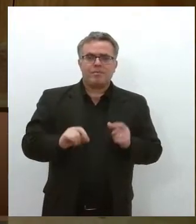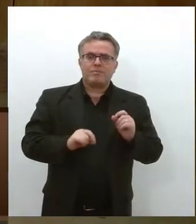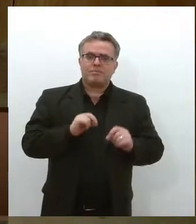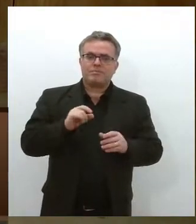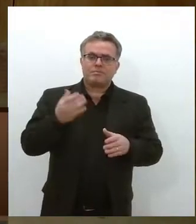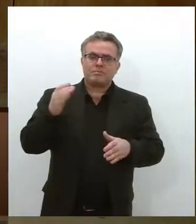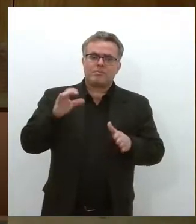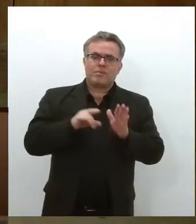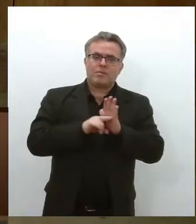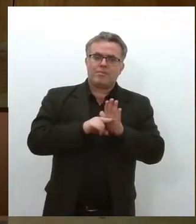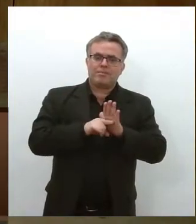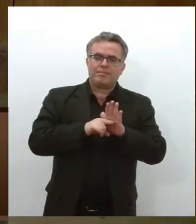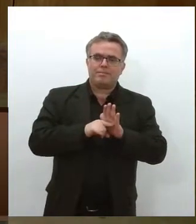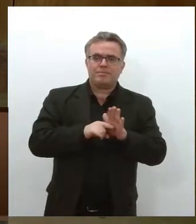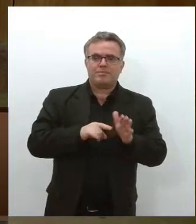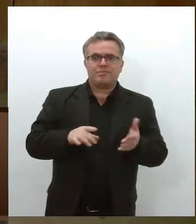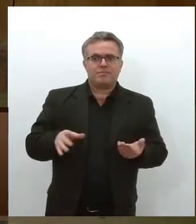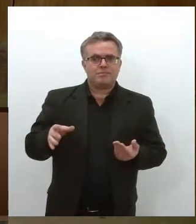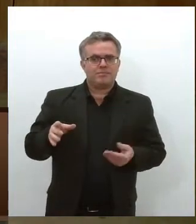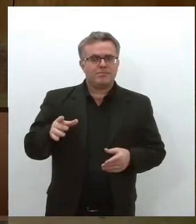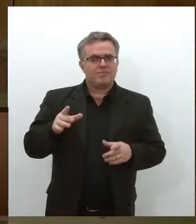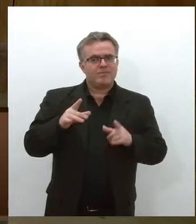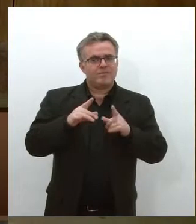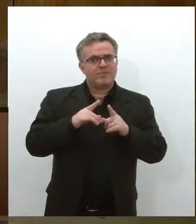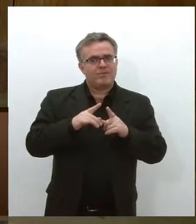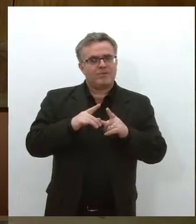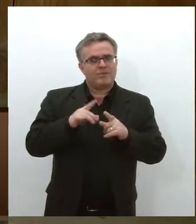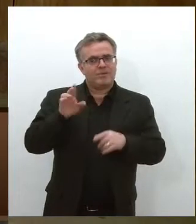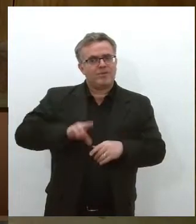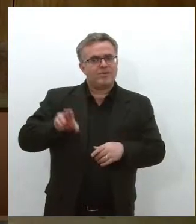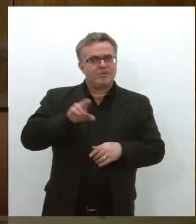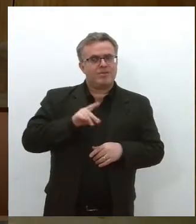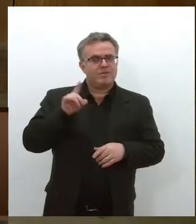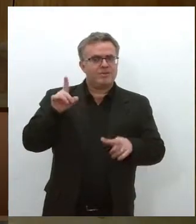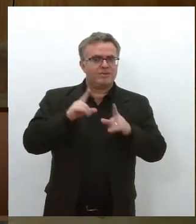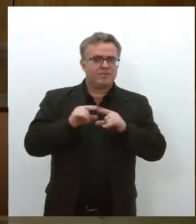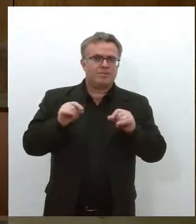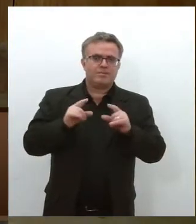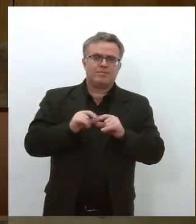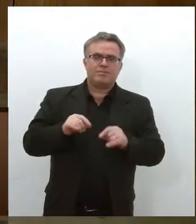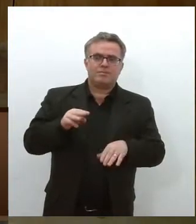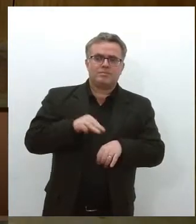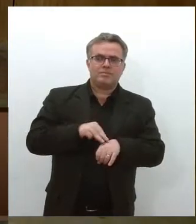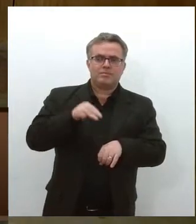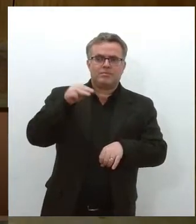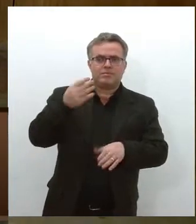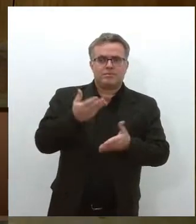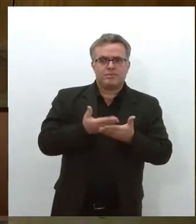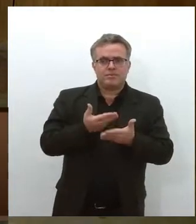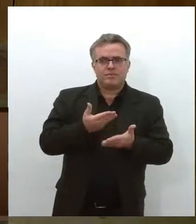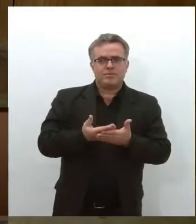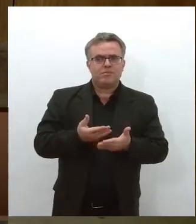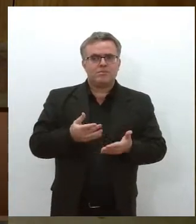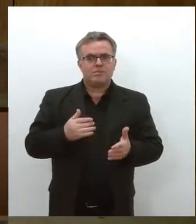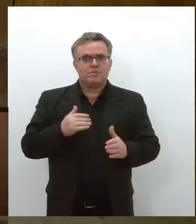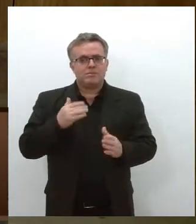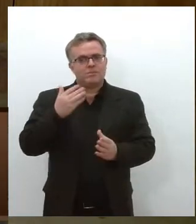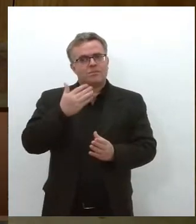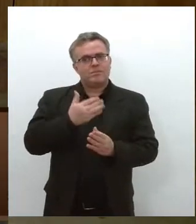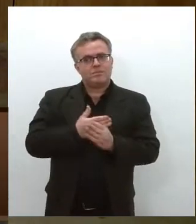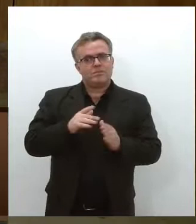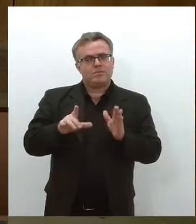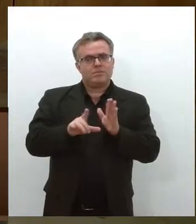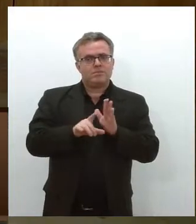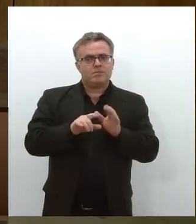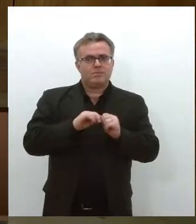política pela Universidade de Brasília. A Noemi também é mestranda em processo legislativo e especialista com